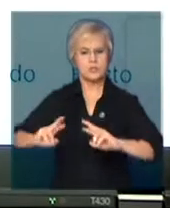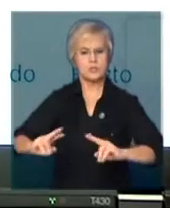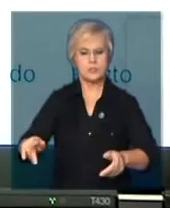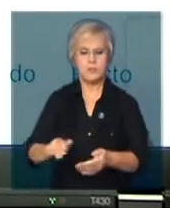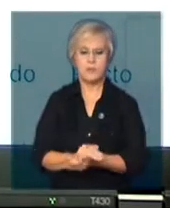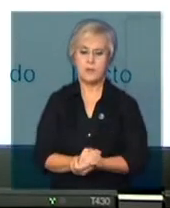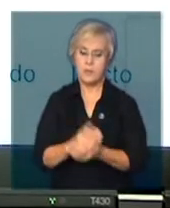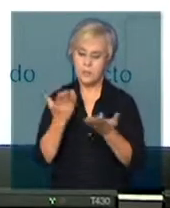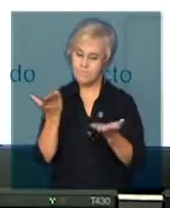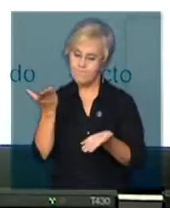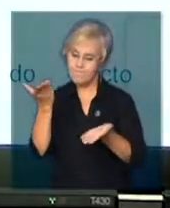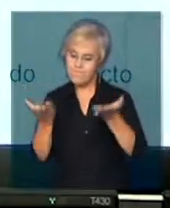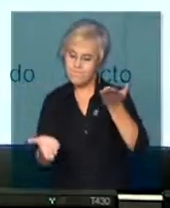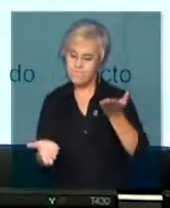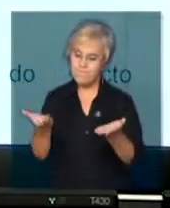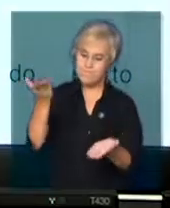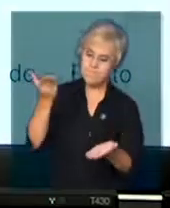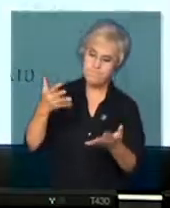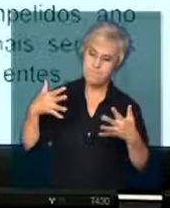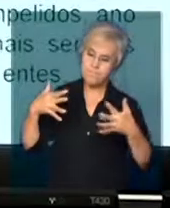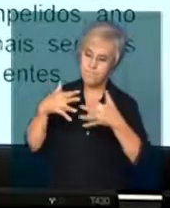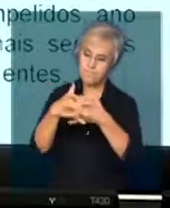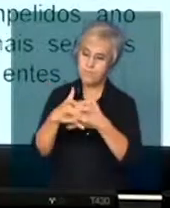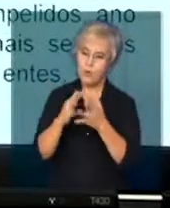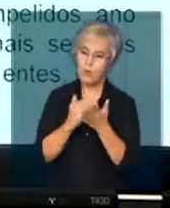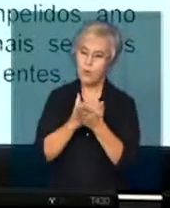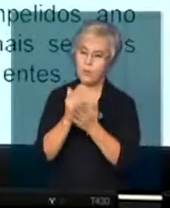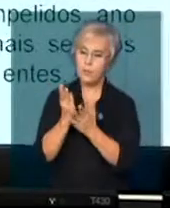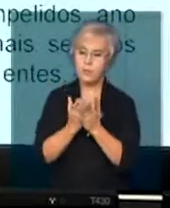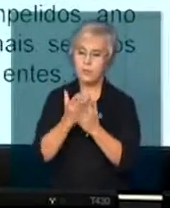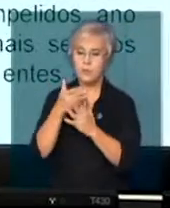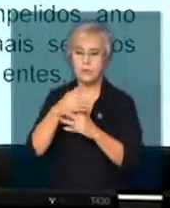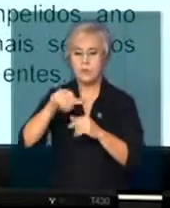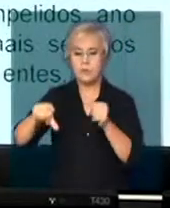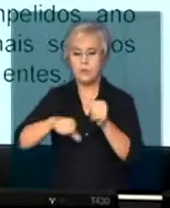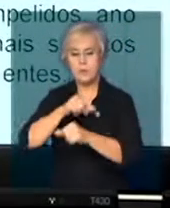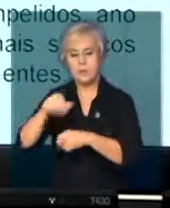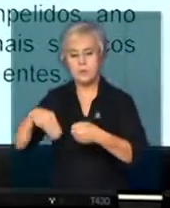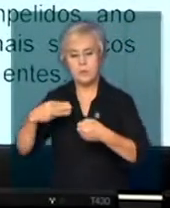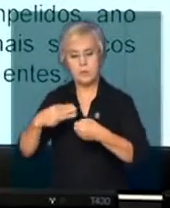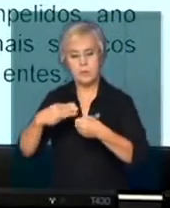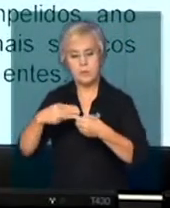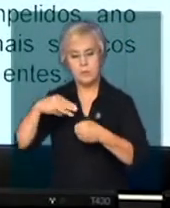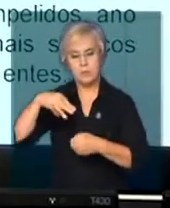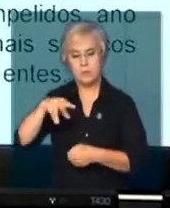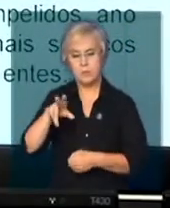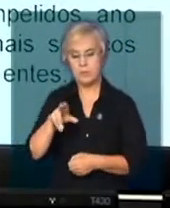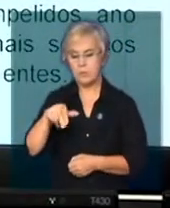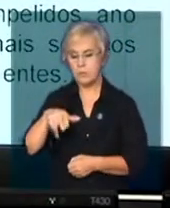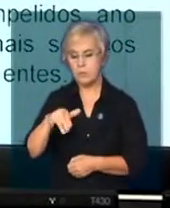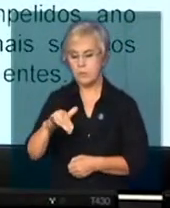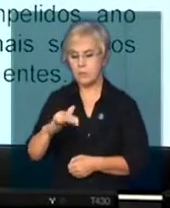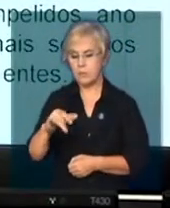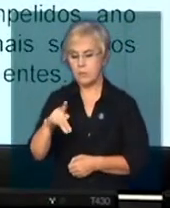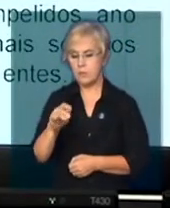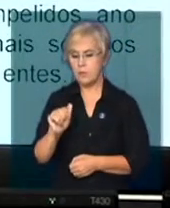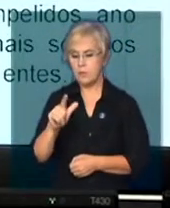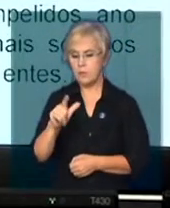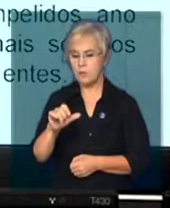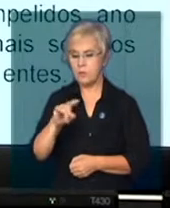Esse desequilíbrio começou através da municipalização, prefeito, da